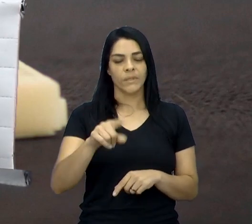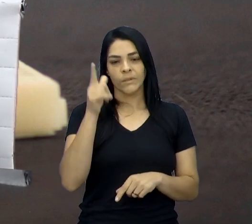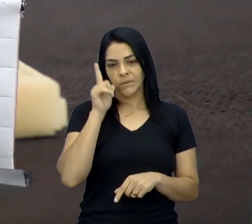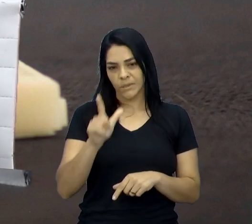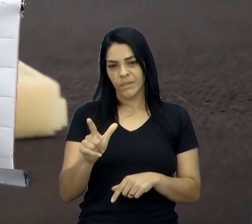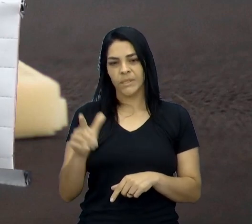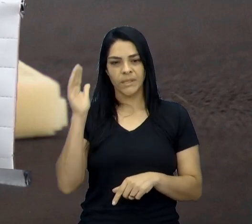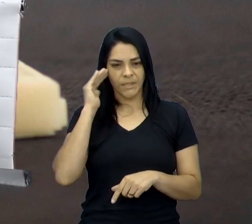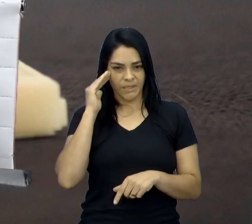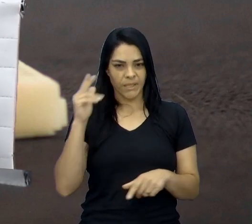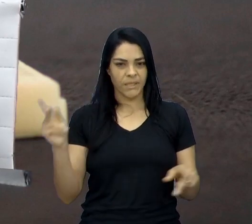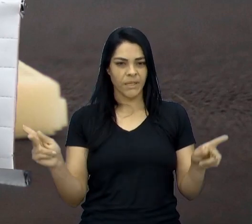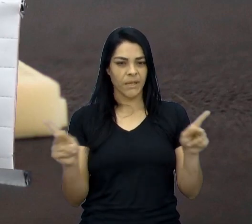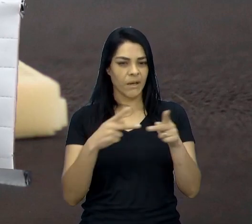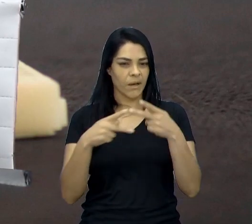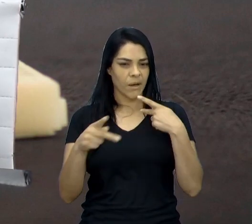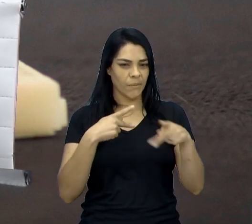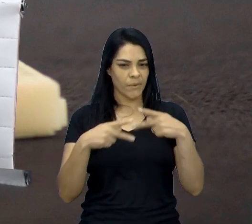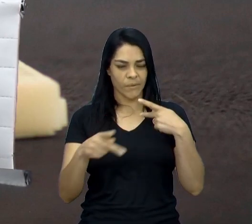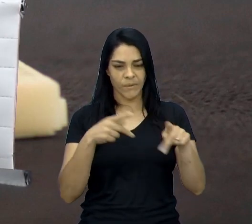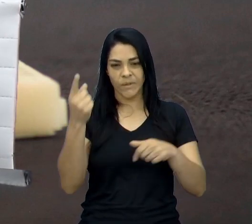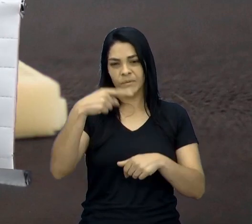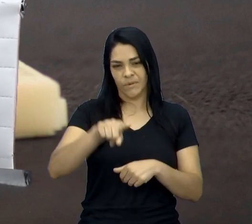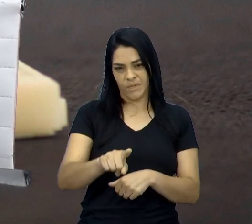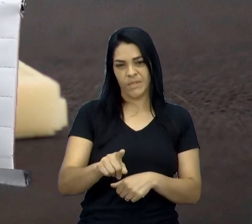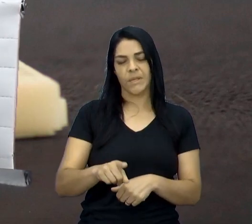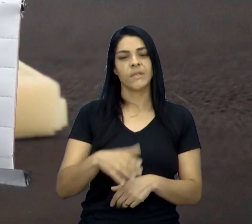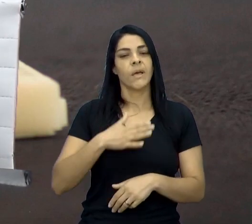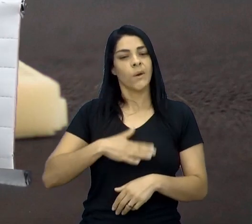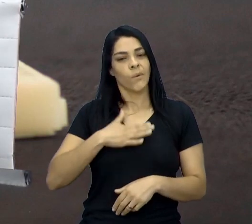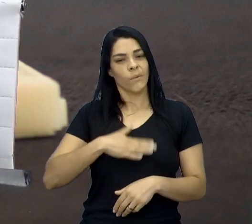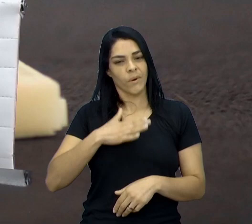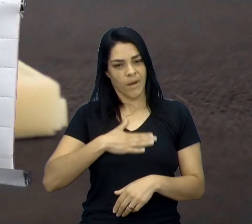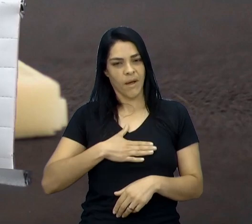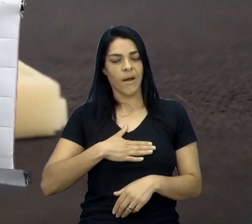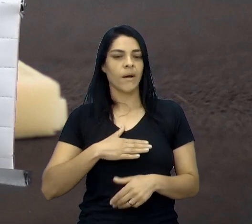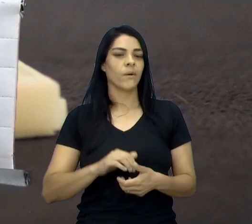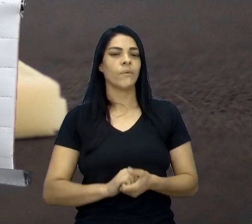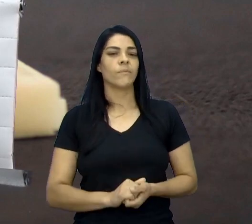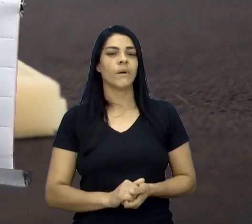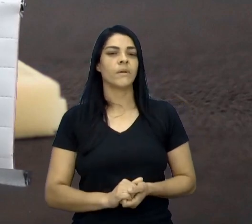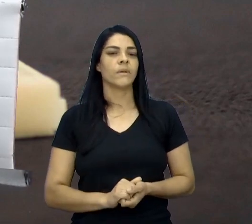aqui. Mas você estudante pode ver com mais calma, pode, olhando aí para a telinha,